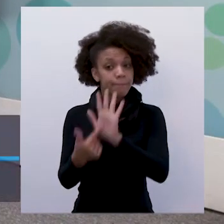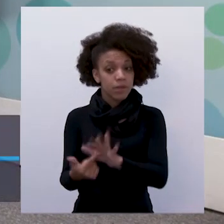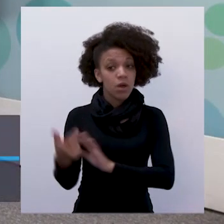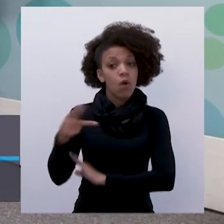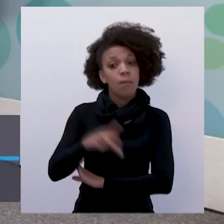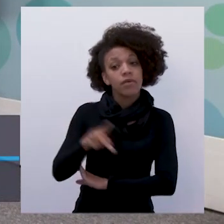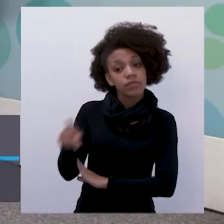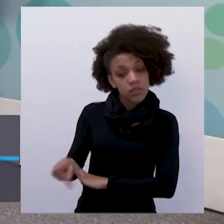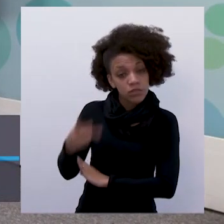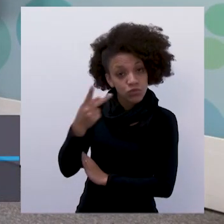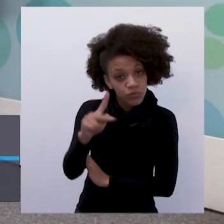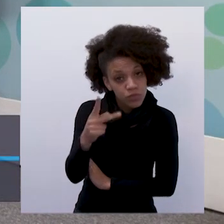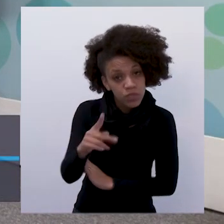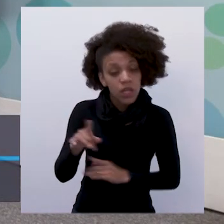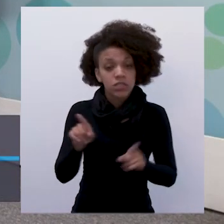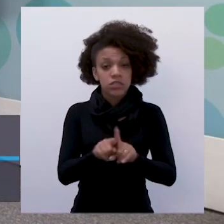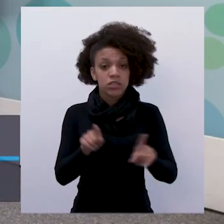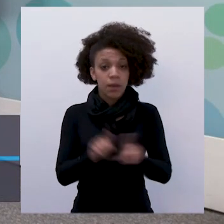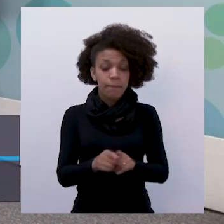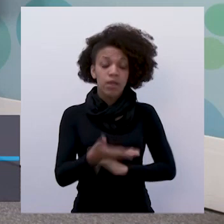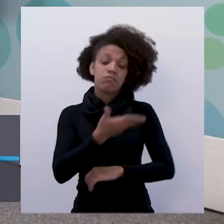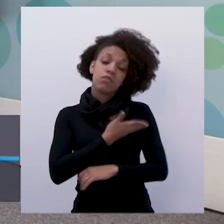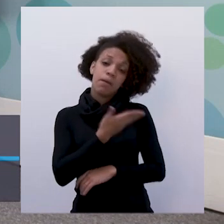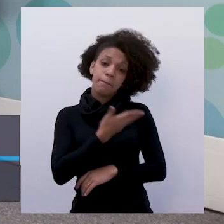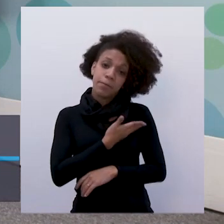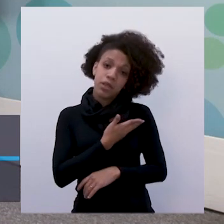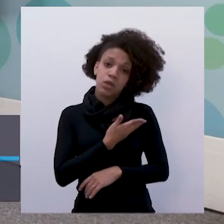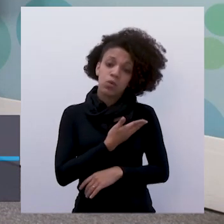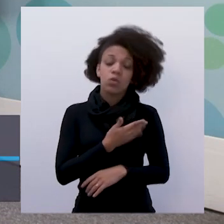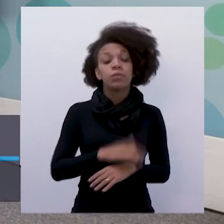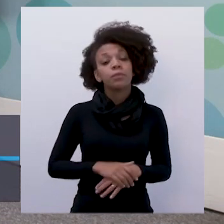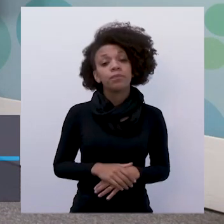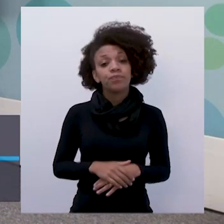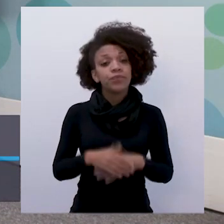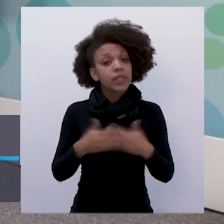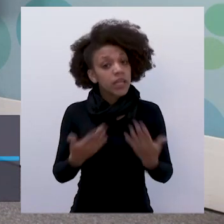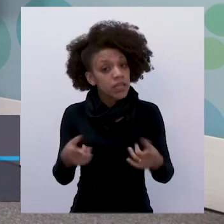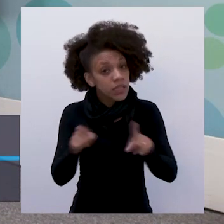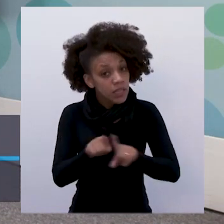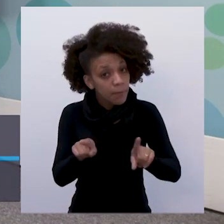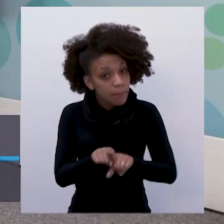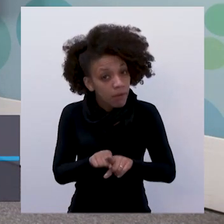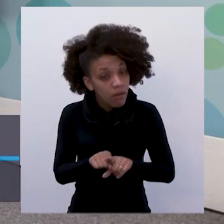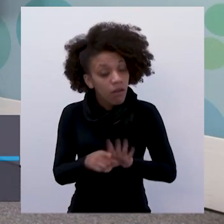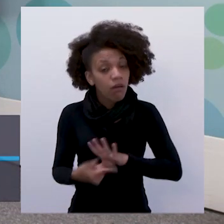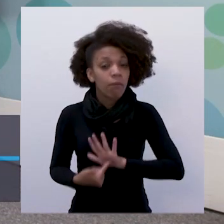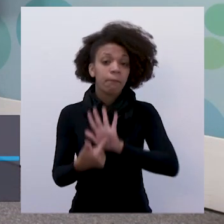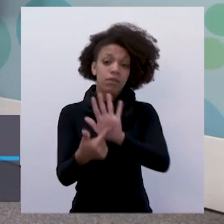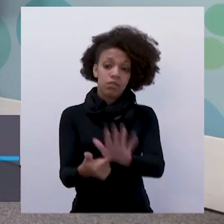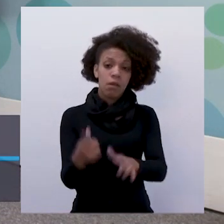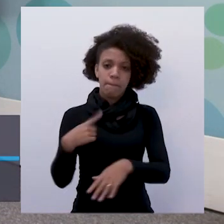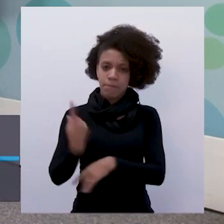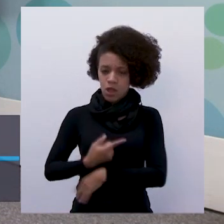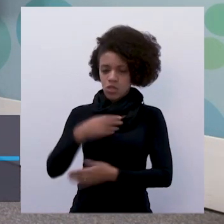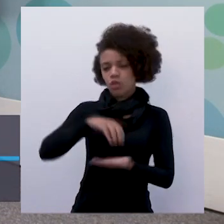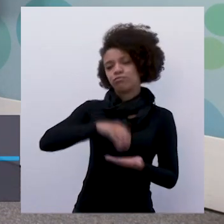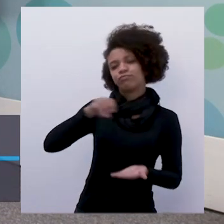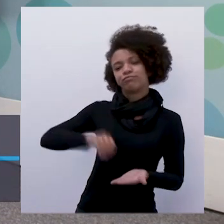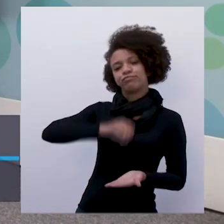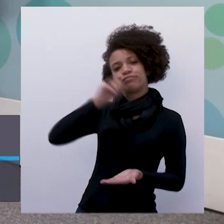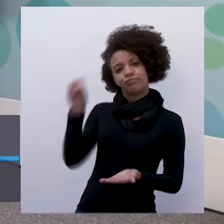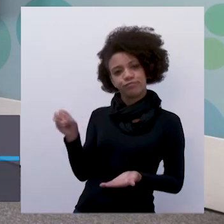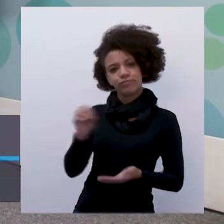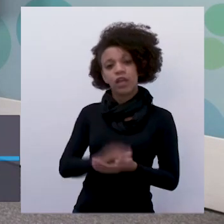para o professor de vocês, para os colegas na sala de aula e também vocês podem apresentar para nós aqui do Centro de